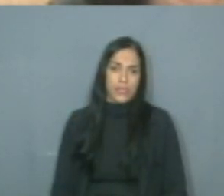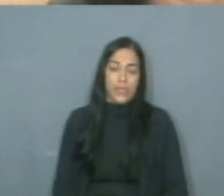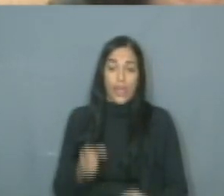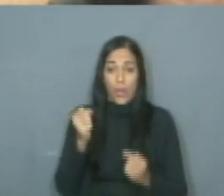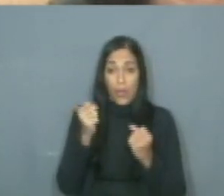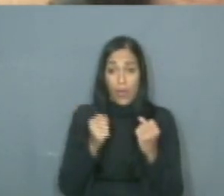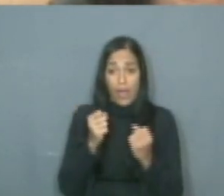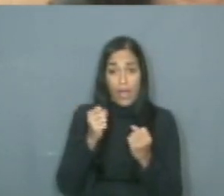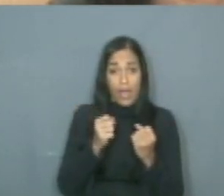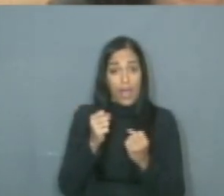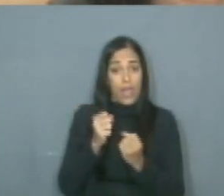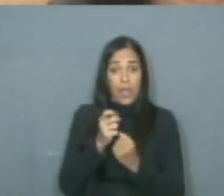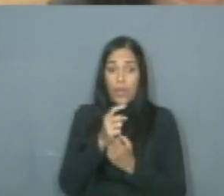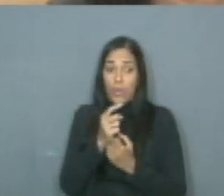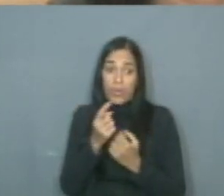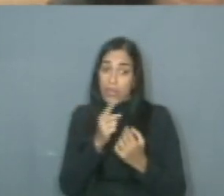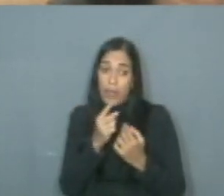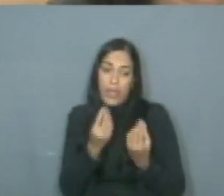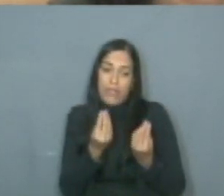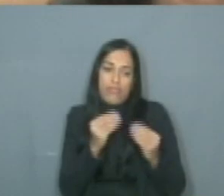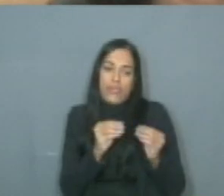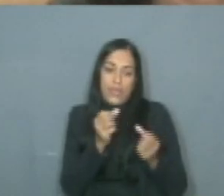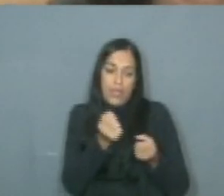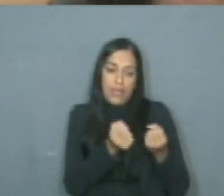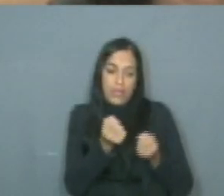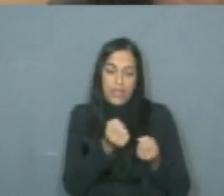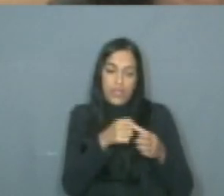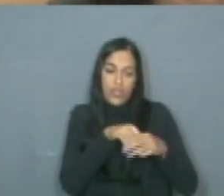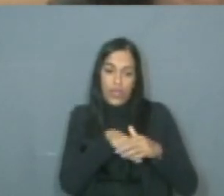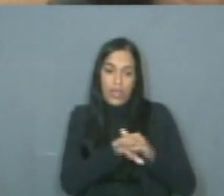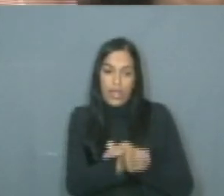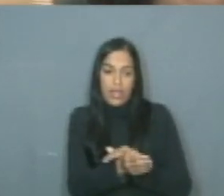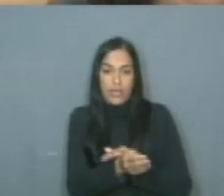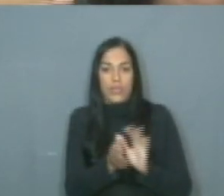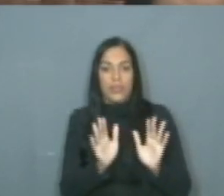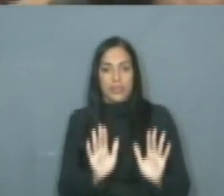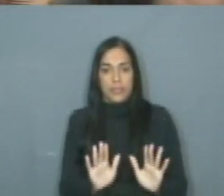veículo ali que ele não era para estar ali. Isso é uma coisa.